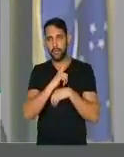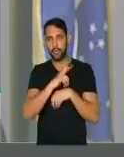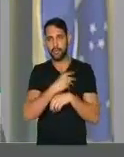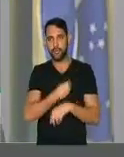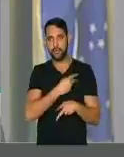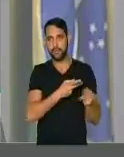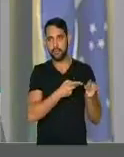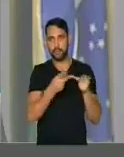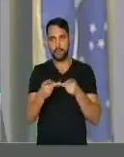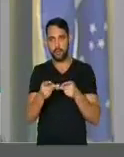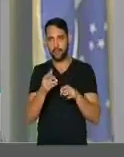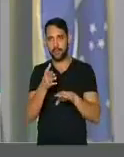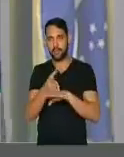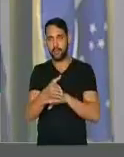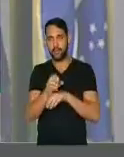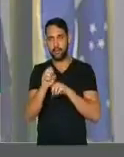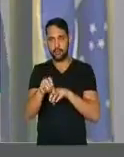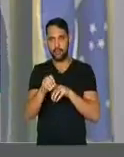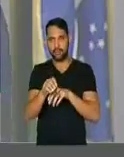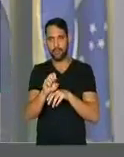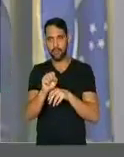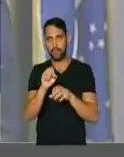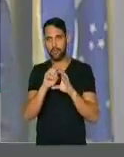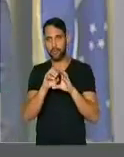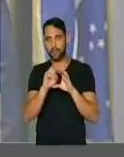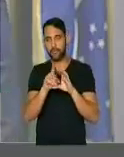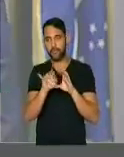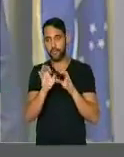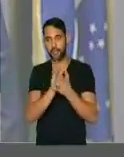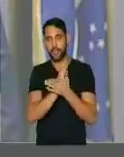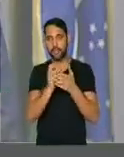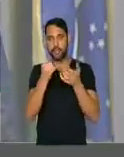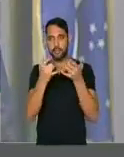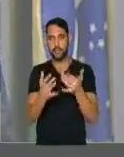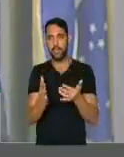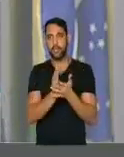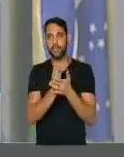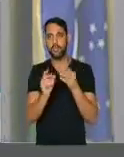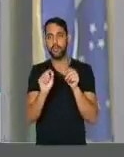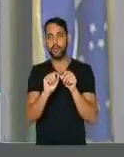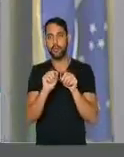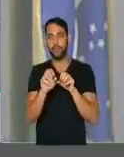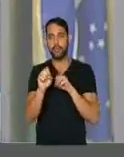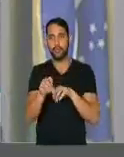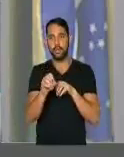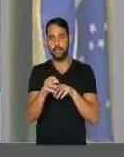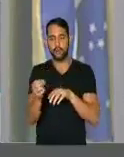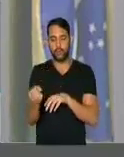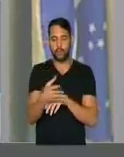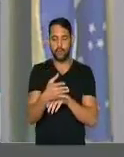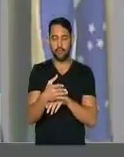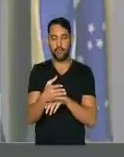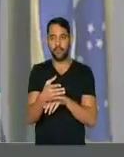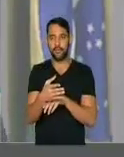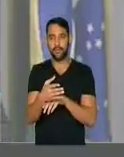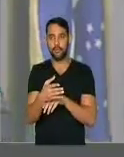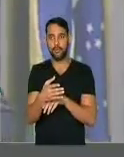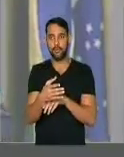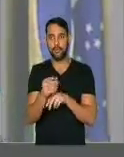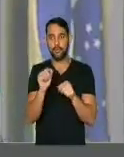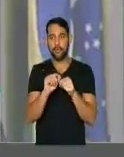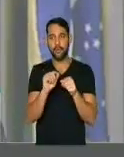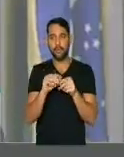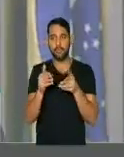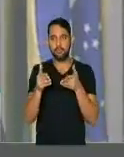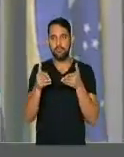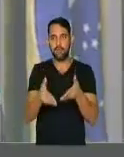estivemos visitando uma plataforma educacional, um software que trata justamente de uma educação inovadora, que